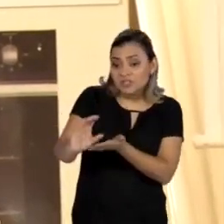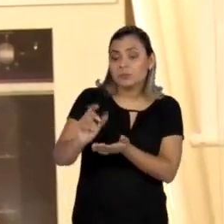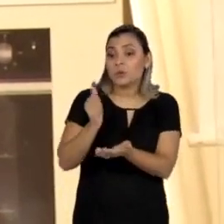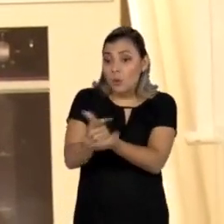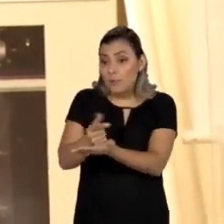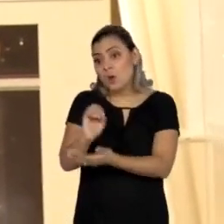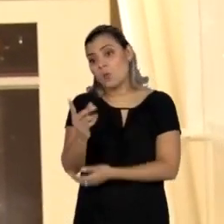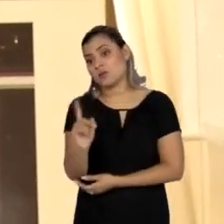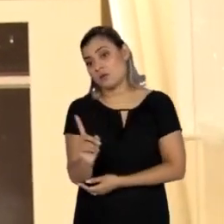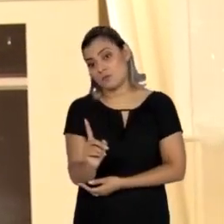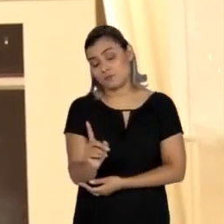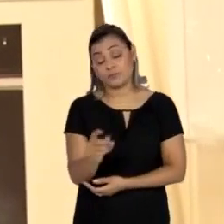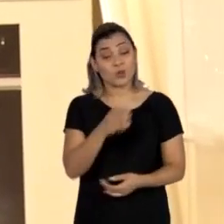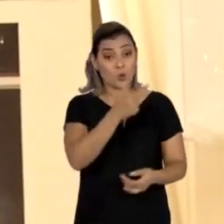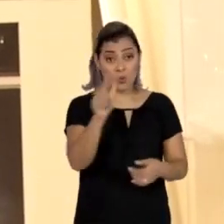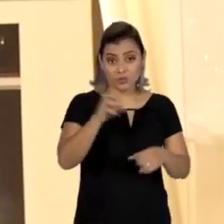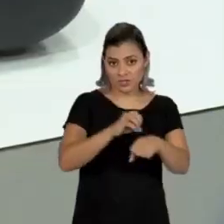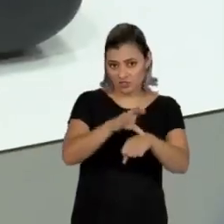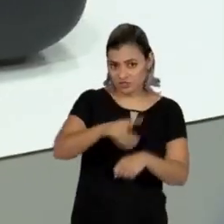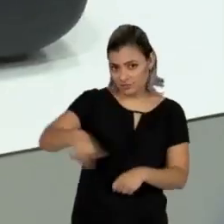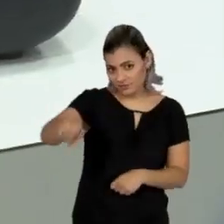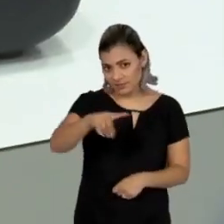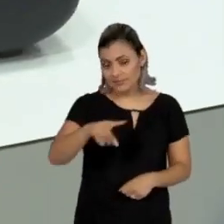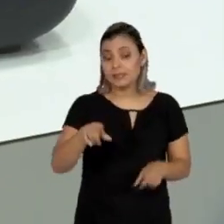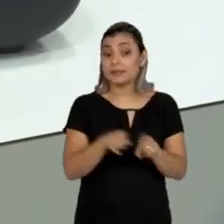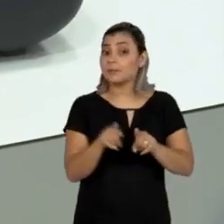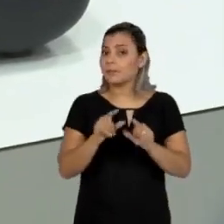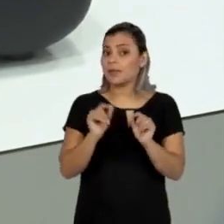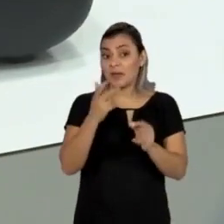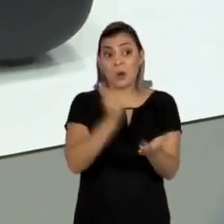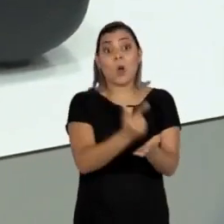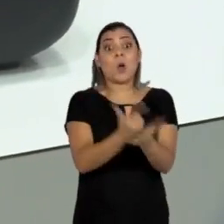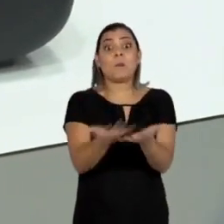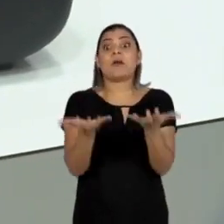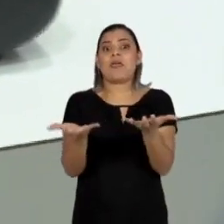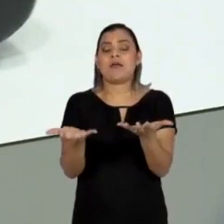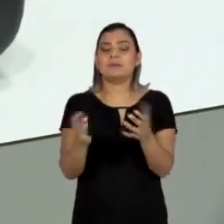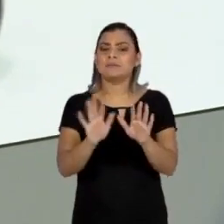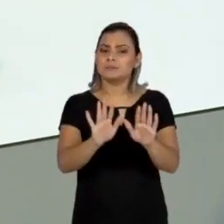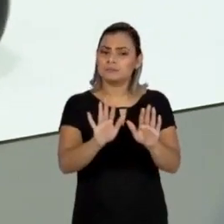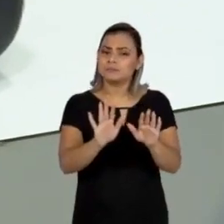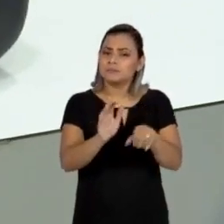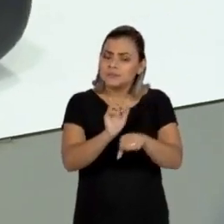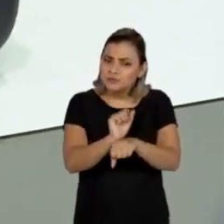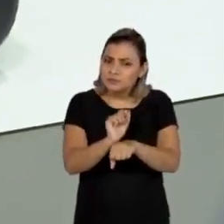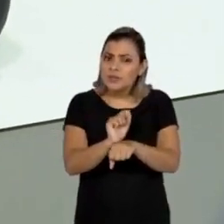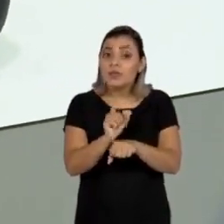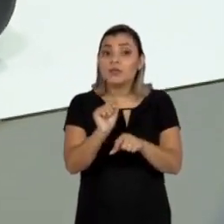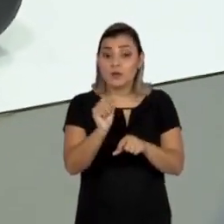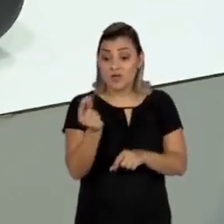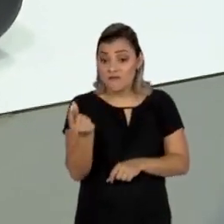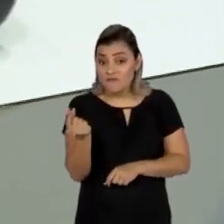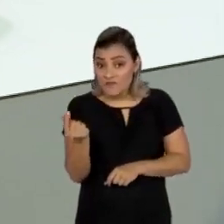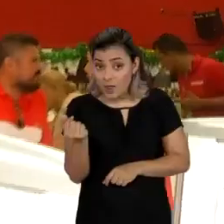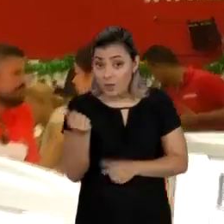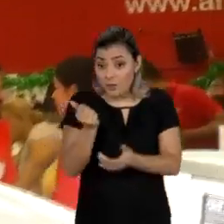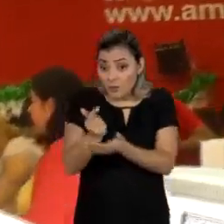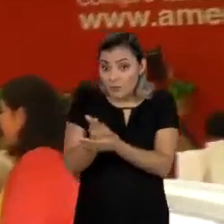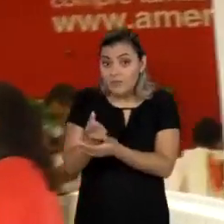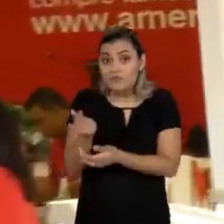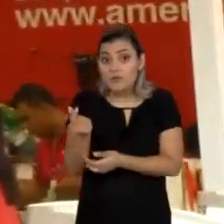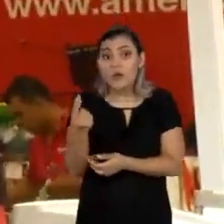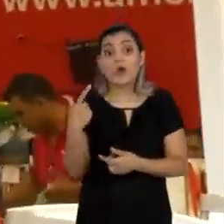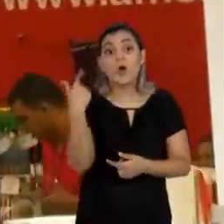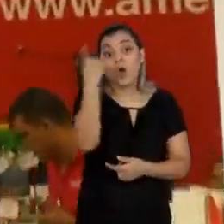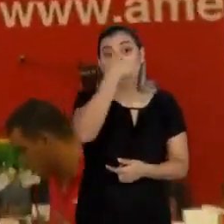investimento. Uma outra dica que eu dou para as pessoas que são muito impulsivas é converta o preço da mercadoria que você quer comprar em horas